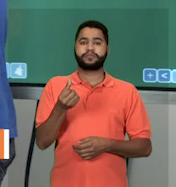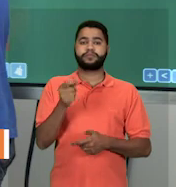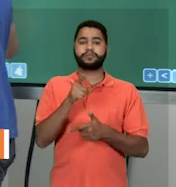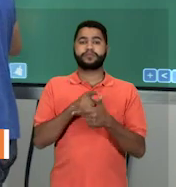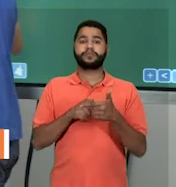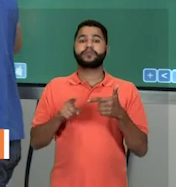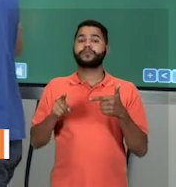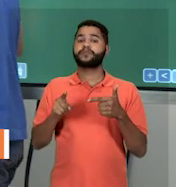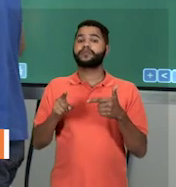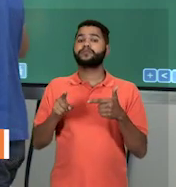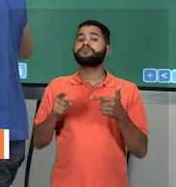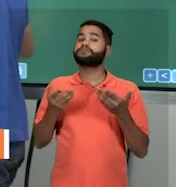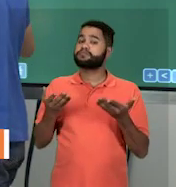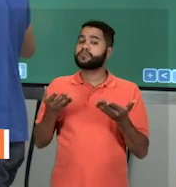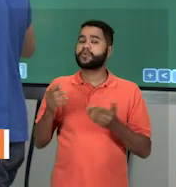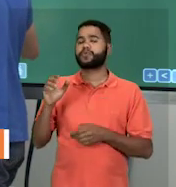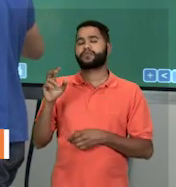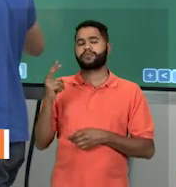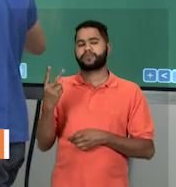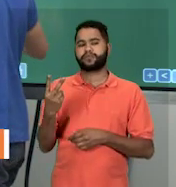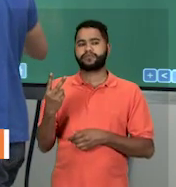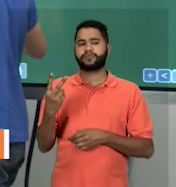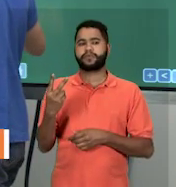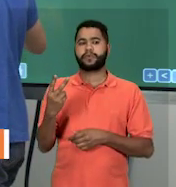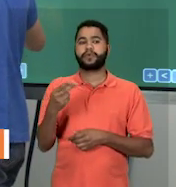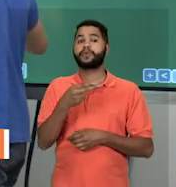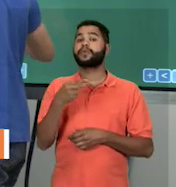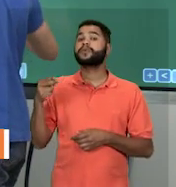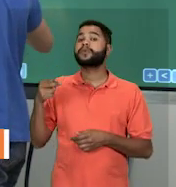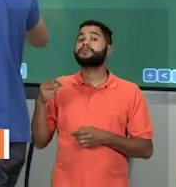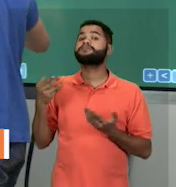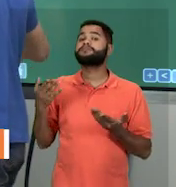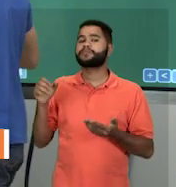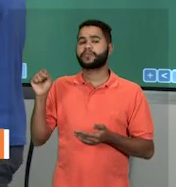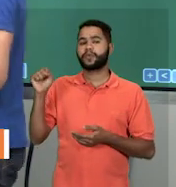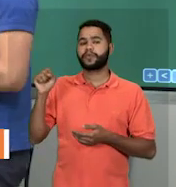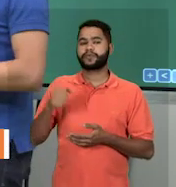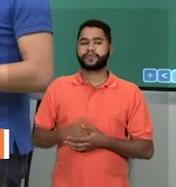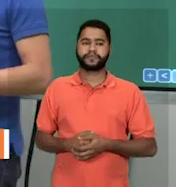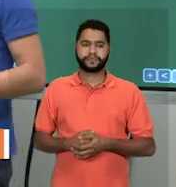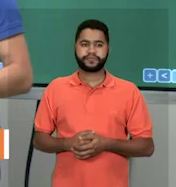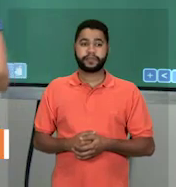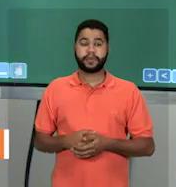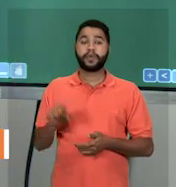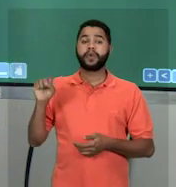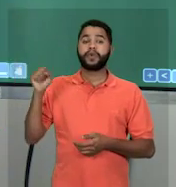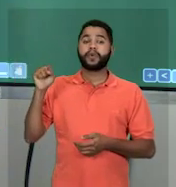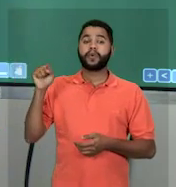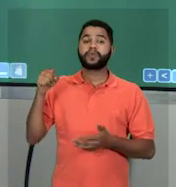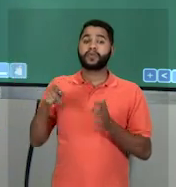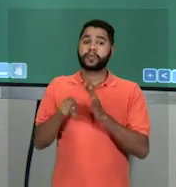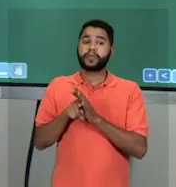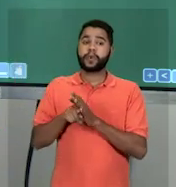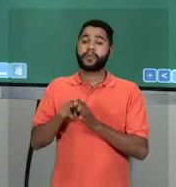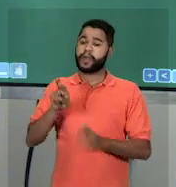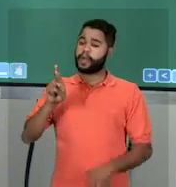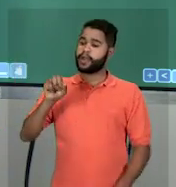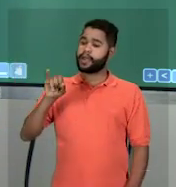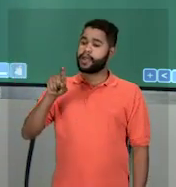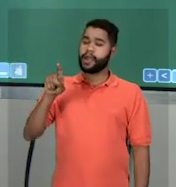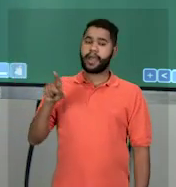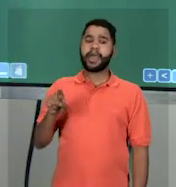/ quanto / 2 16 por 2 contos da turma 8 e esse oito vai ser a rainha da equação